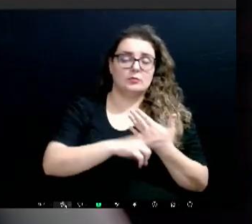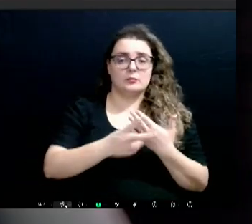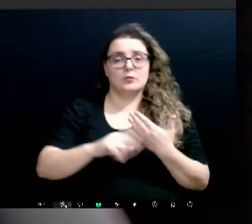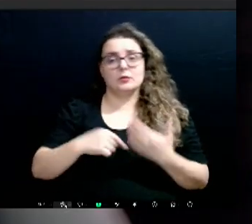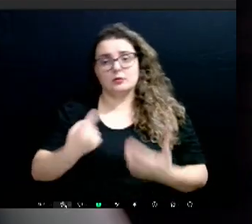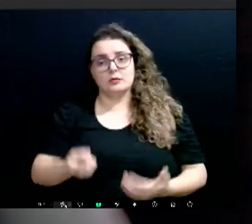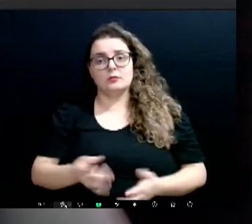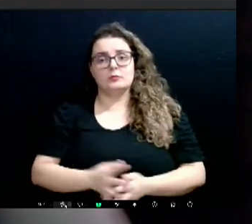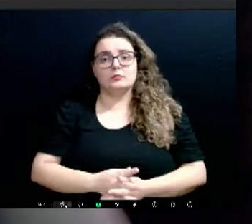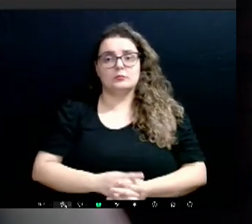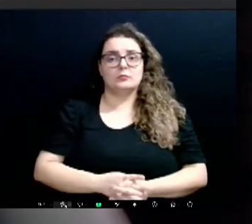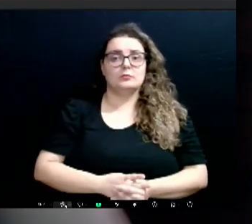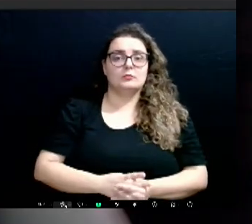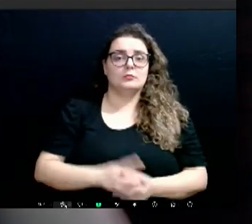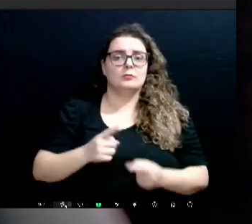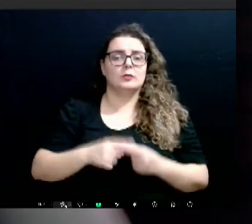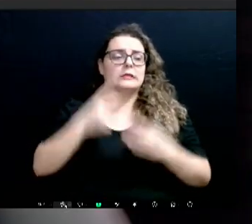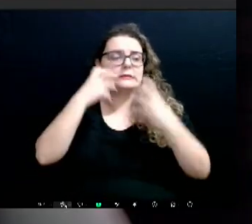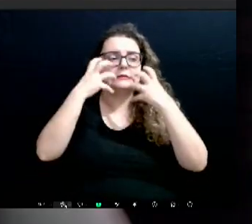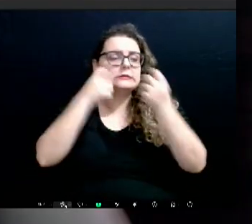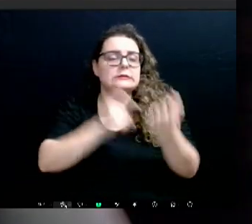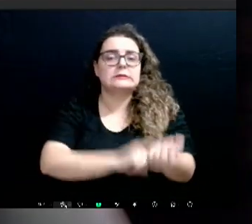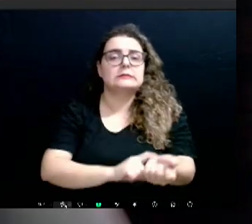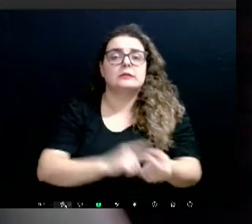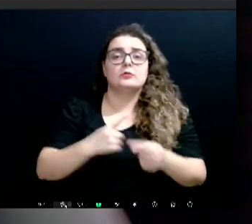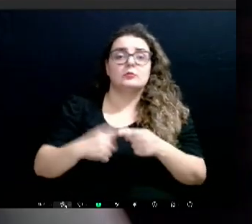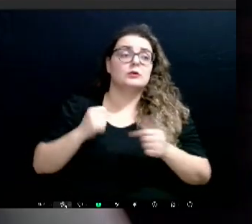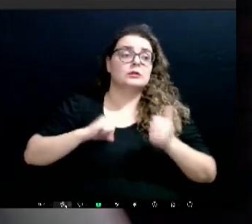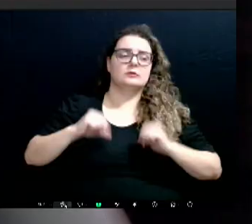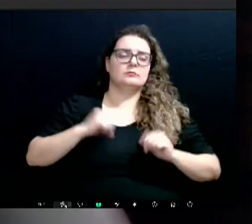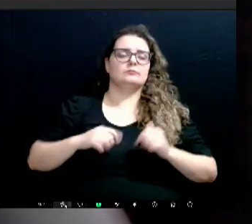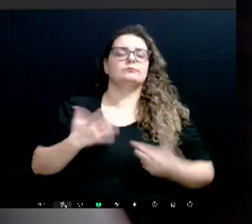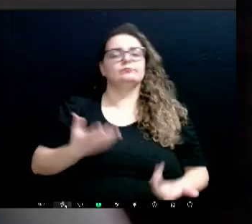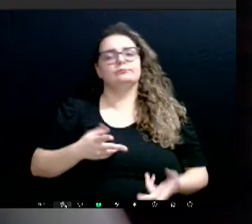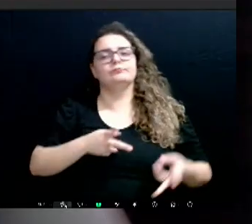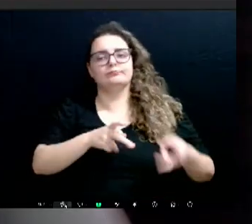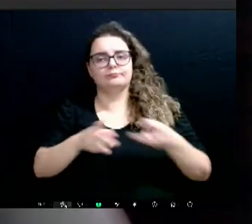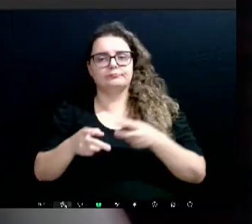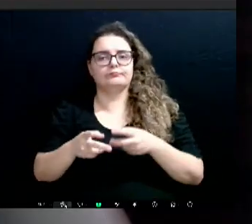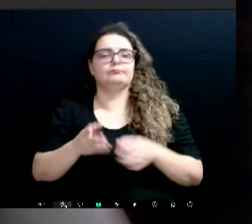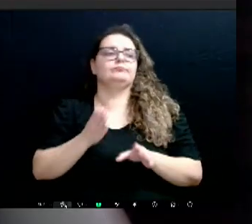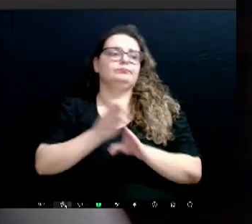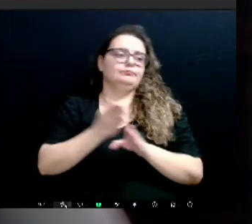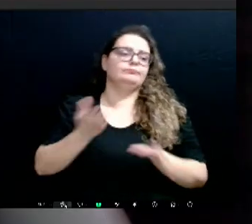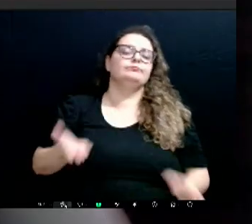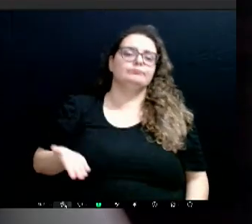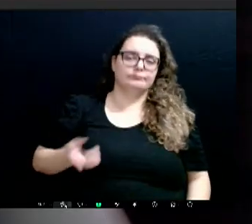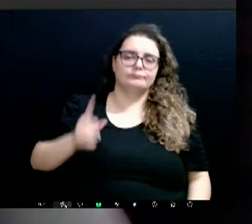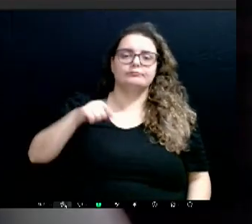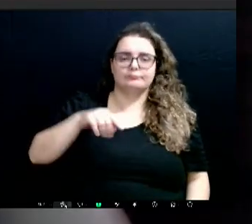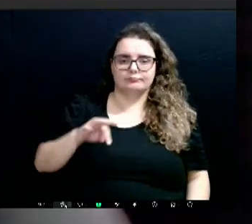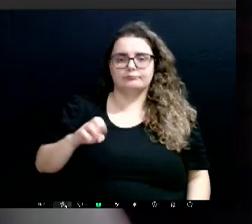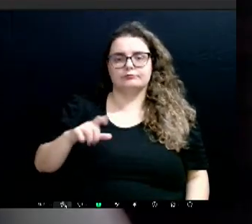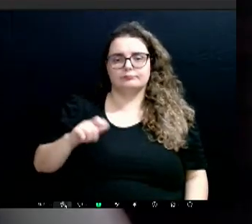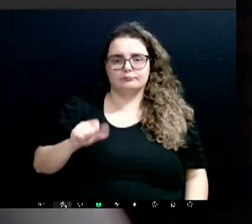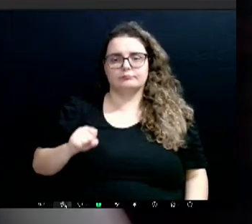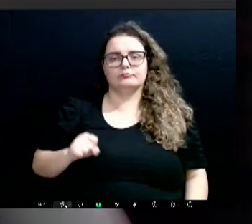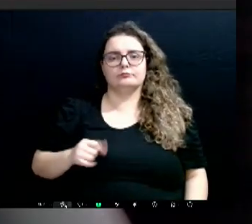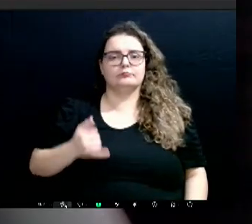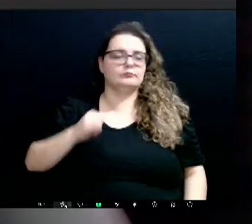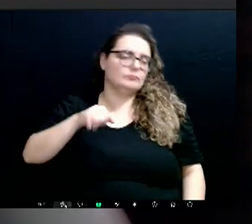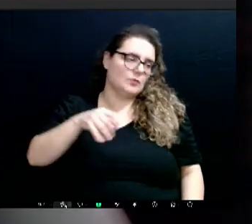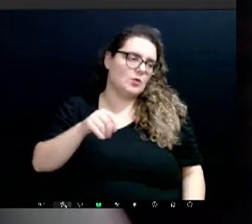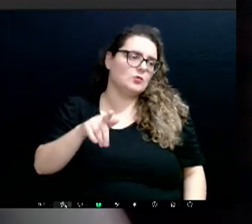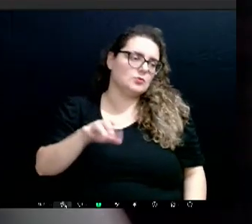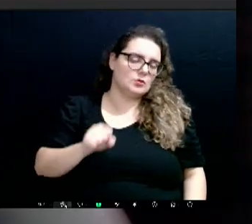essa irritabilidade? Por que essa ansiedade? E aí a gente vai descobrir também que é a questão dos jogos, das telas, que estão